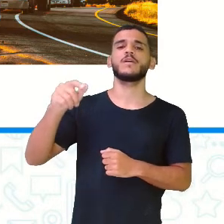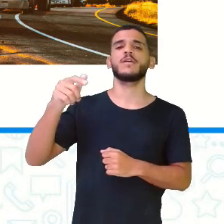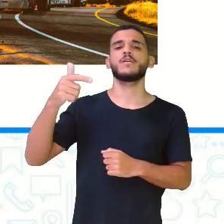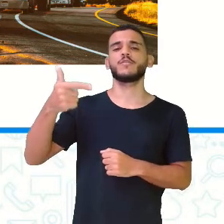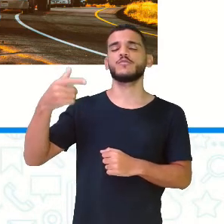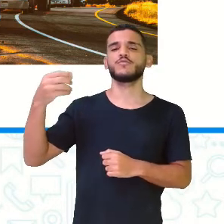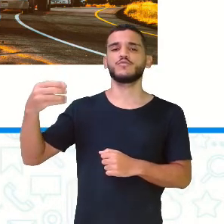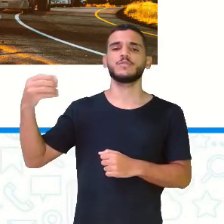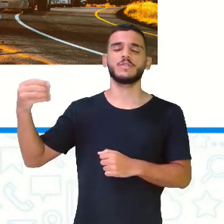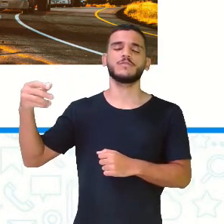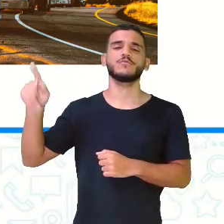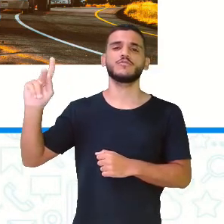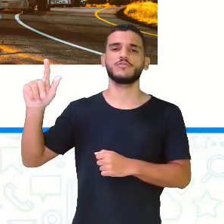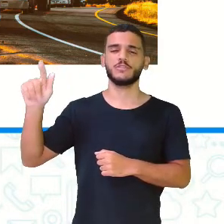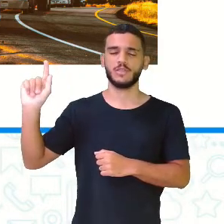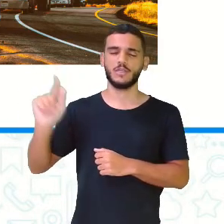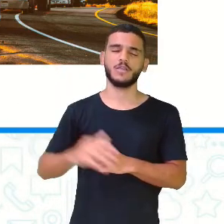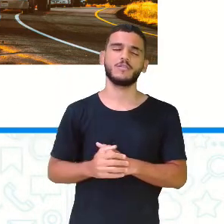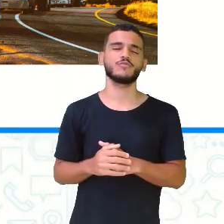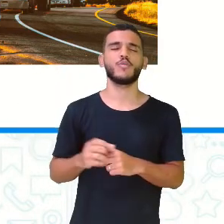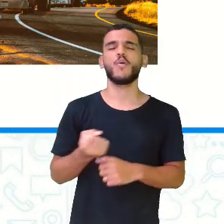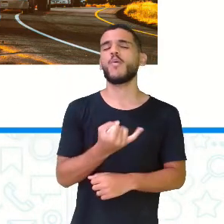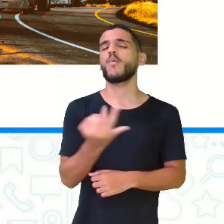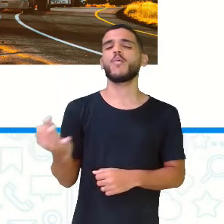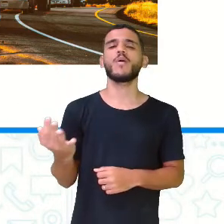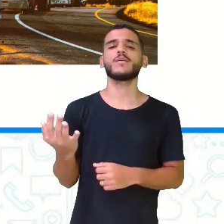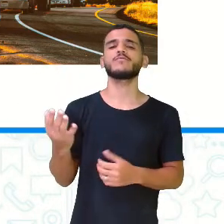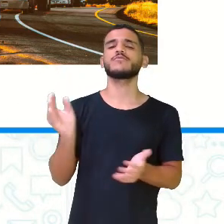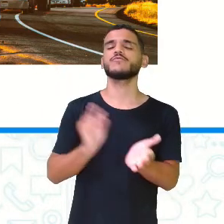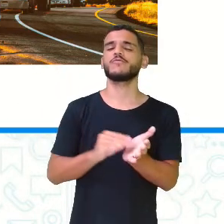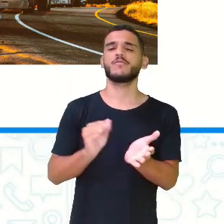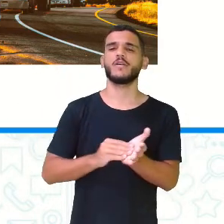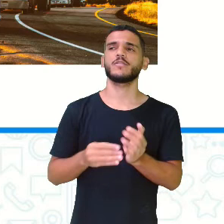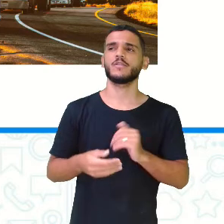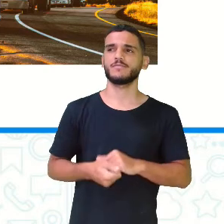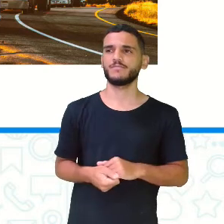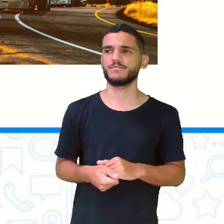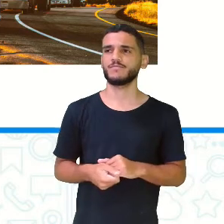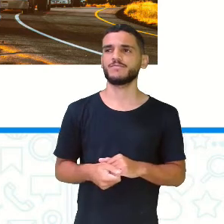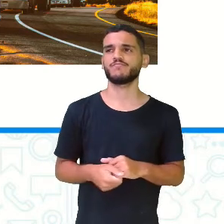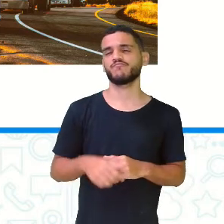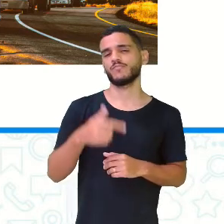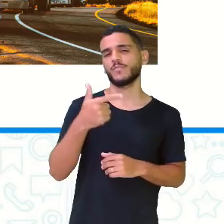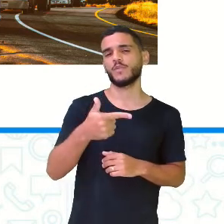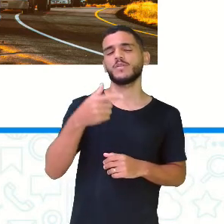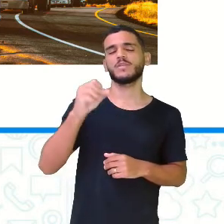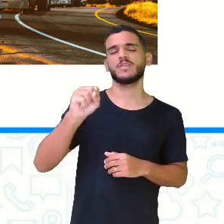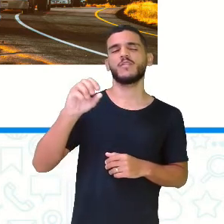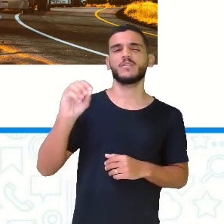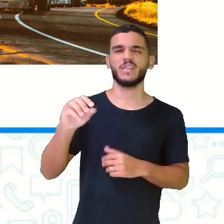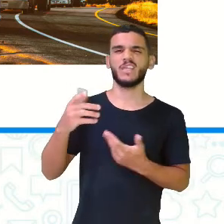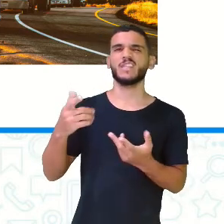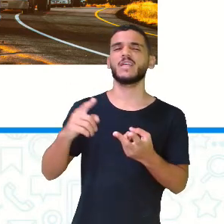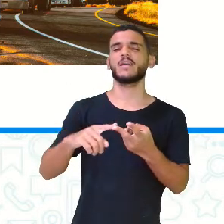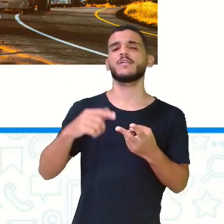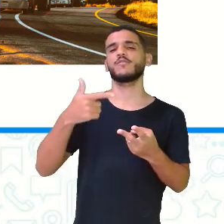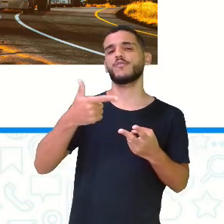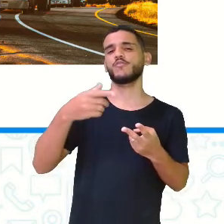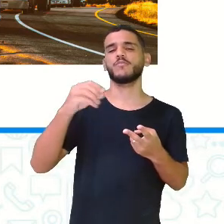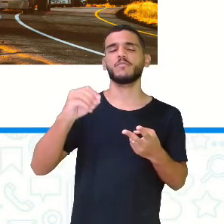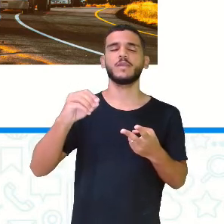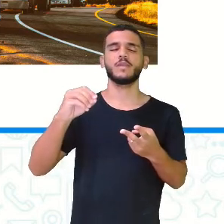1 tonelada. Quantos quilogramas ainda faltam? 280,